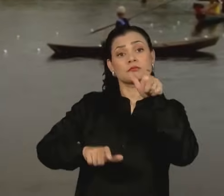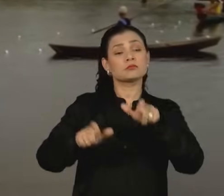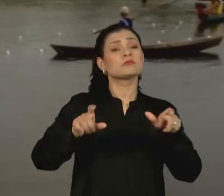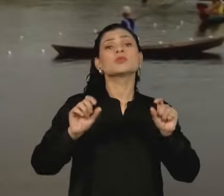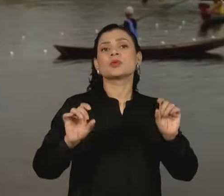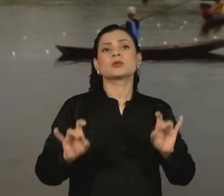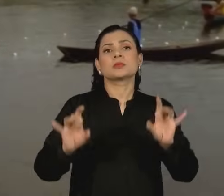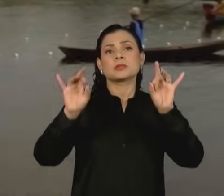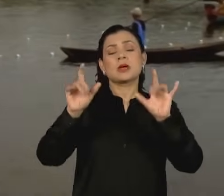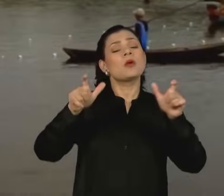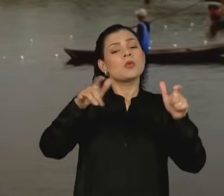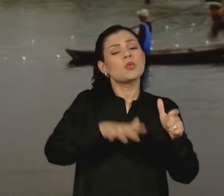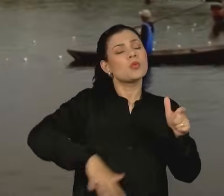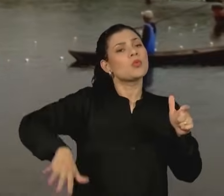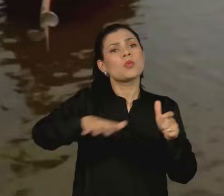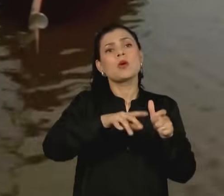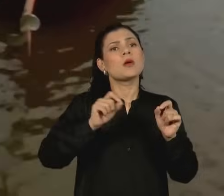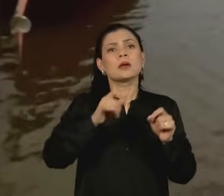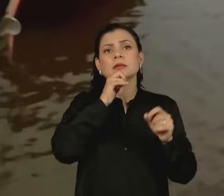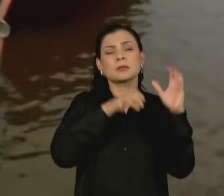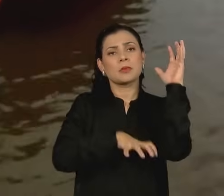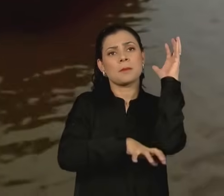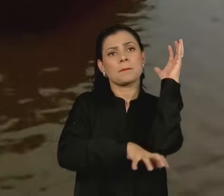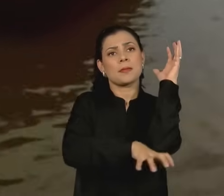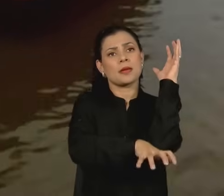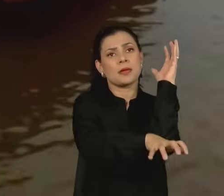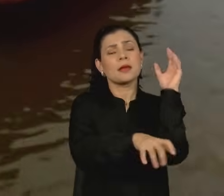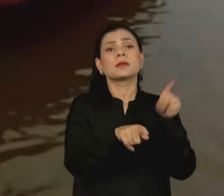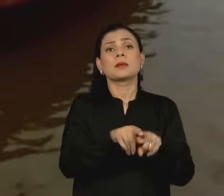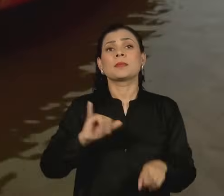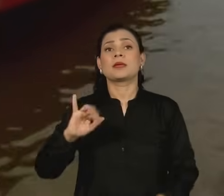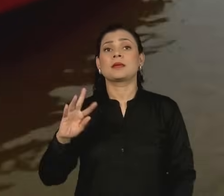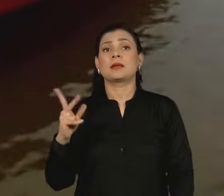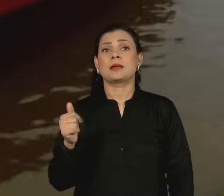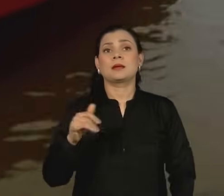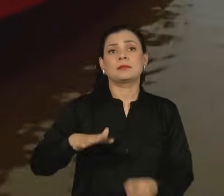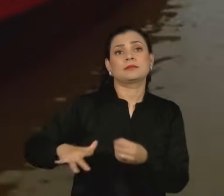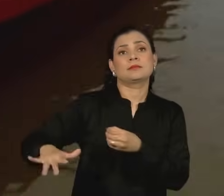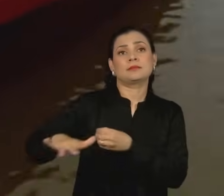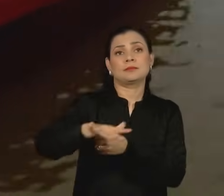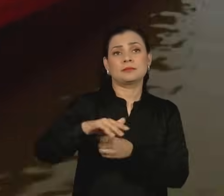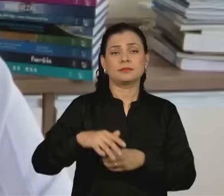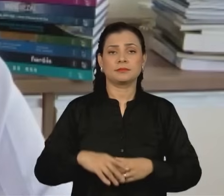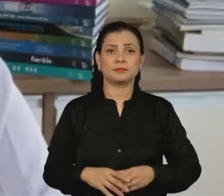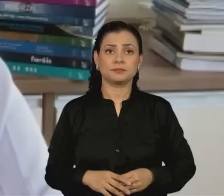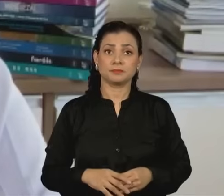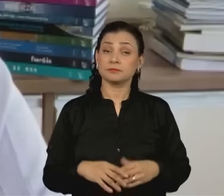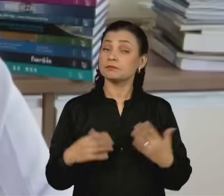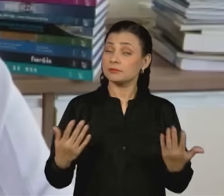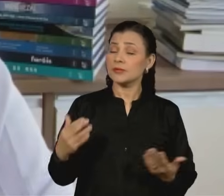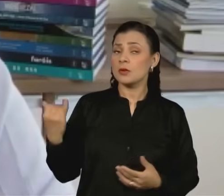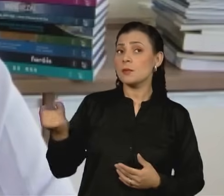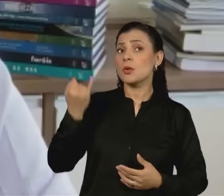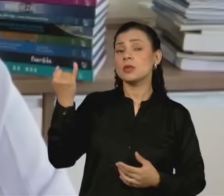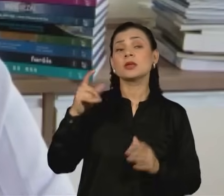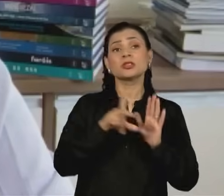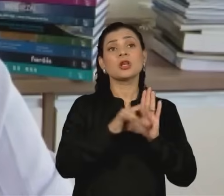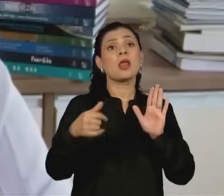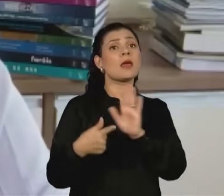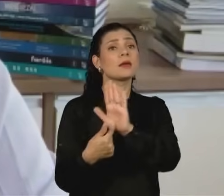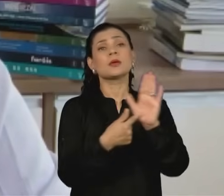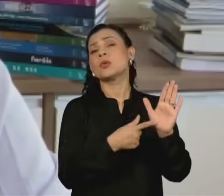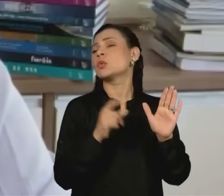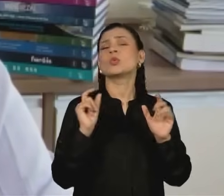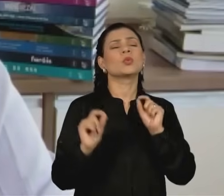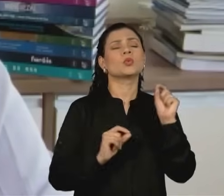a ambientes sensíveis como manguezais e ilhas. O ponto importante que essa lei vai trazer e